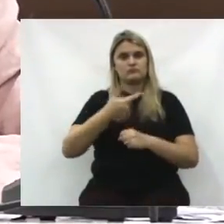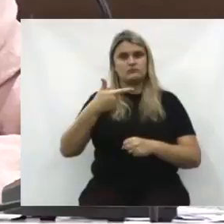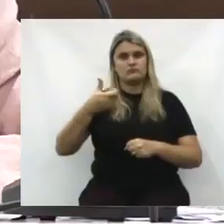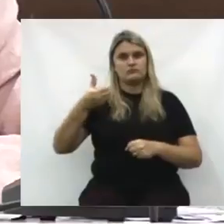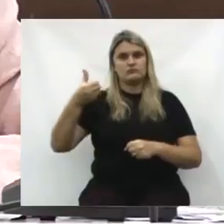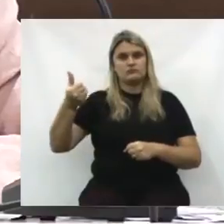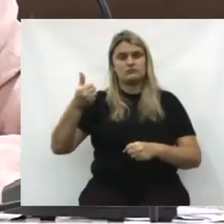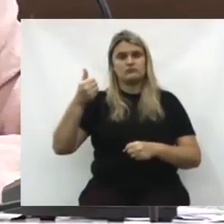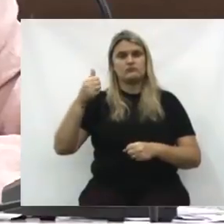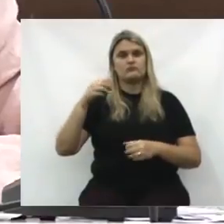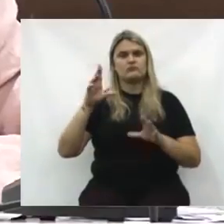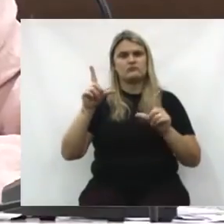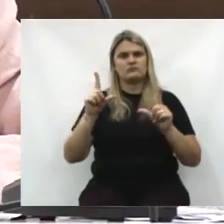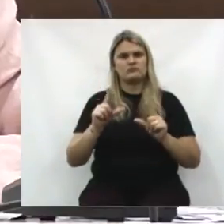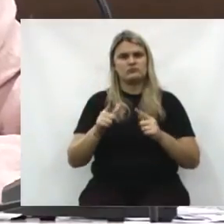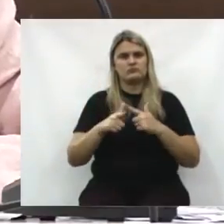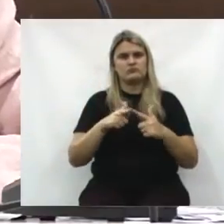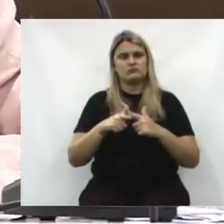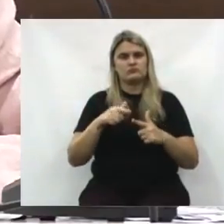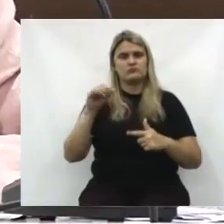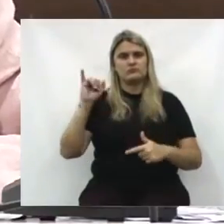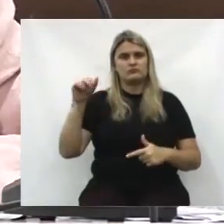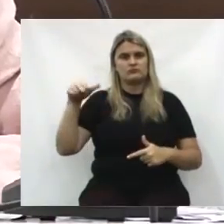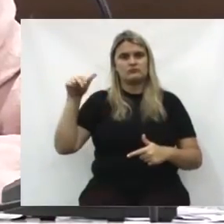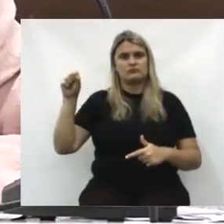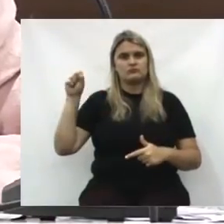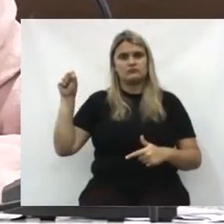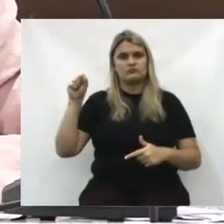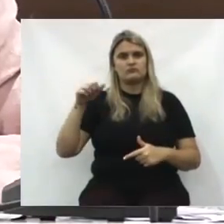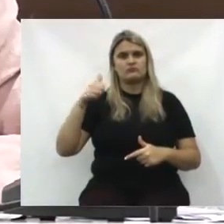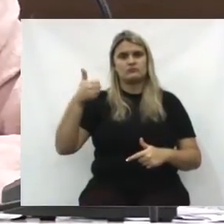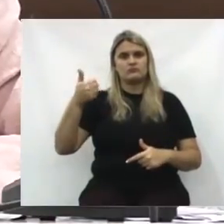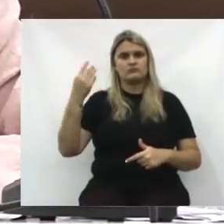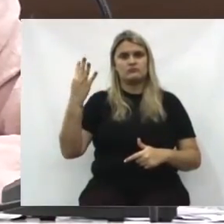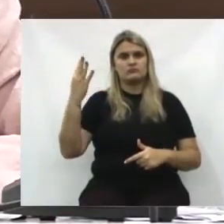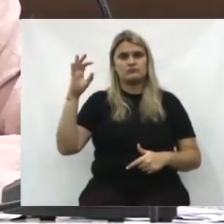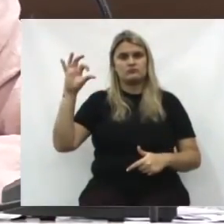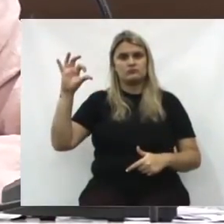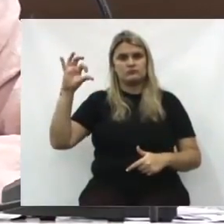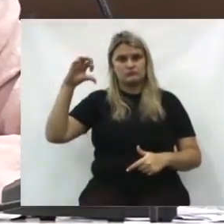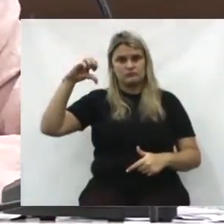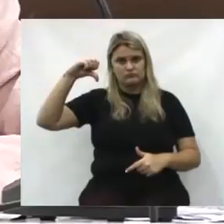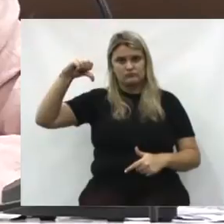2016, o déficit do INSS chegará a